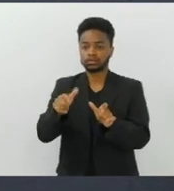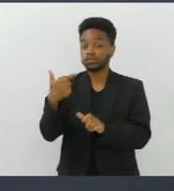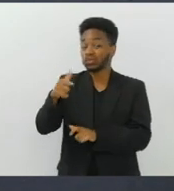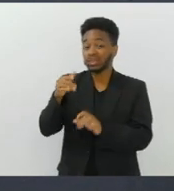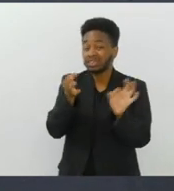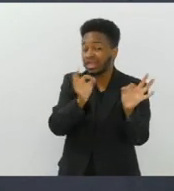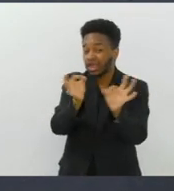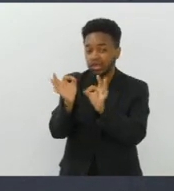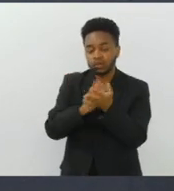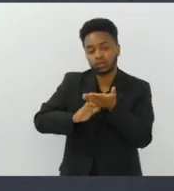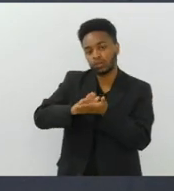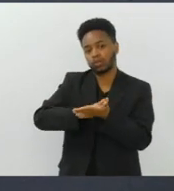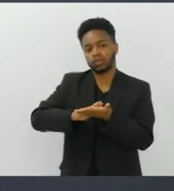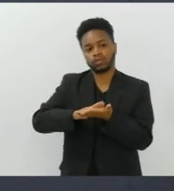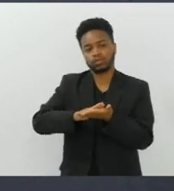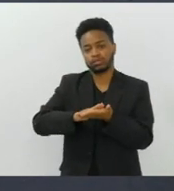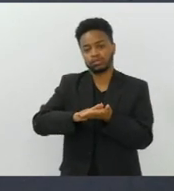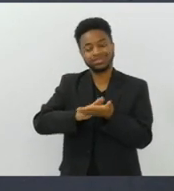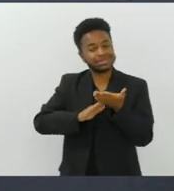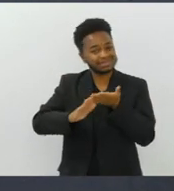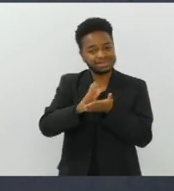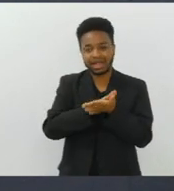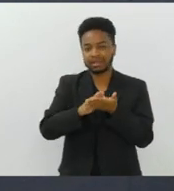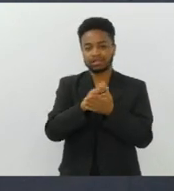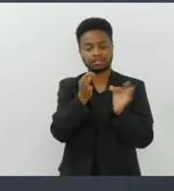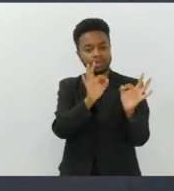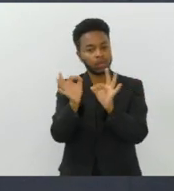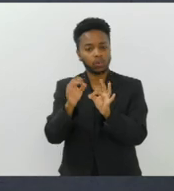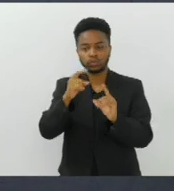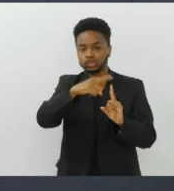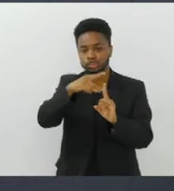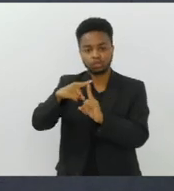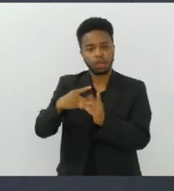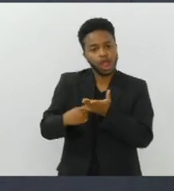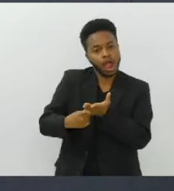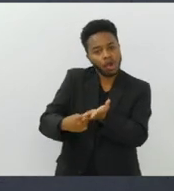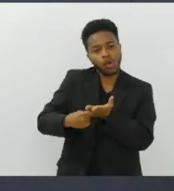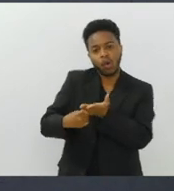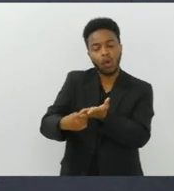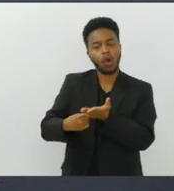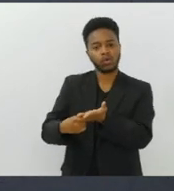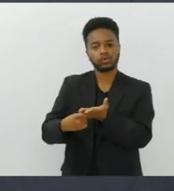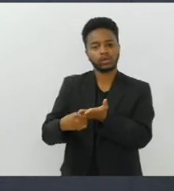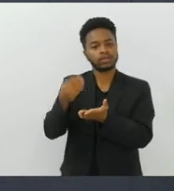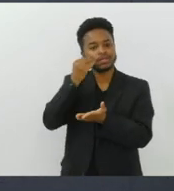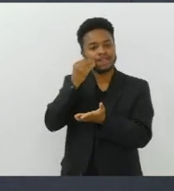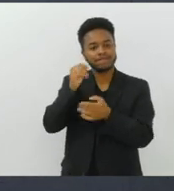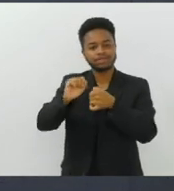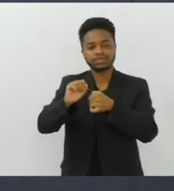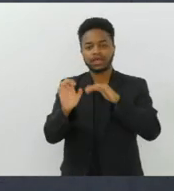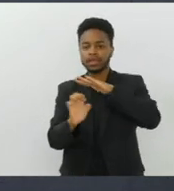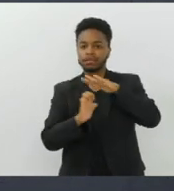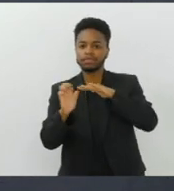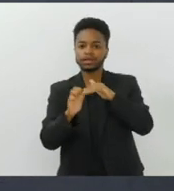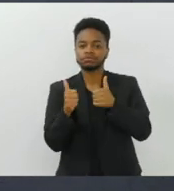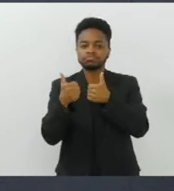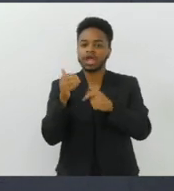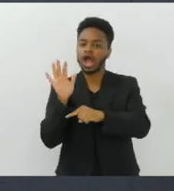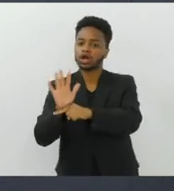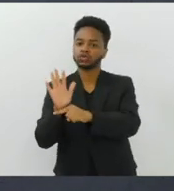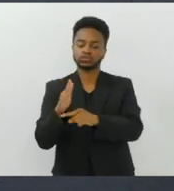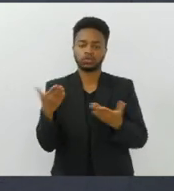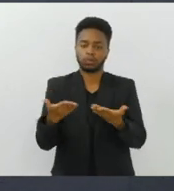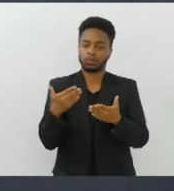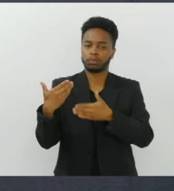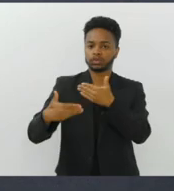nenhum, absolutamente nenhum tipo de acordo para fazer com que as empresas se beneficiem desse